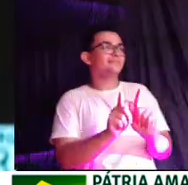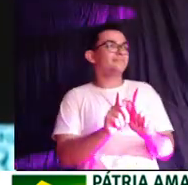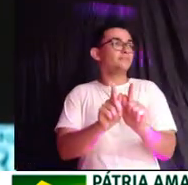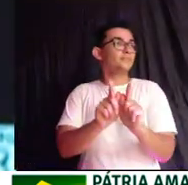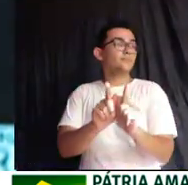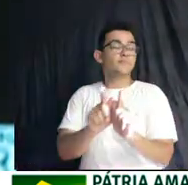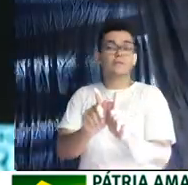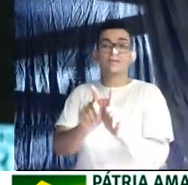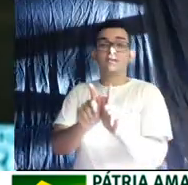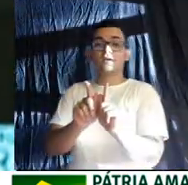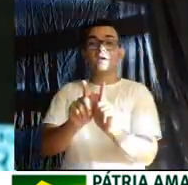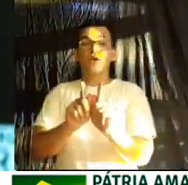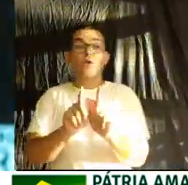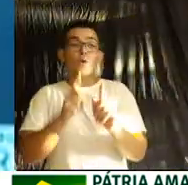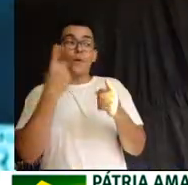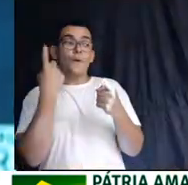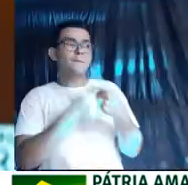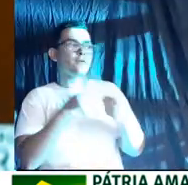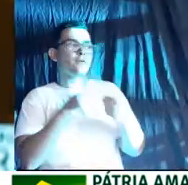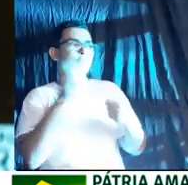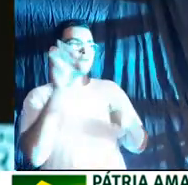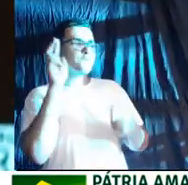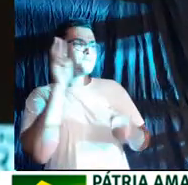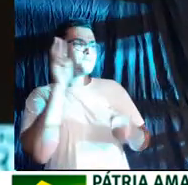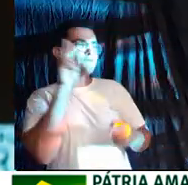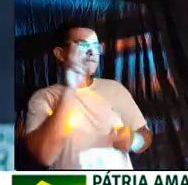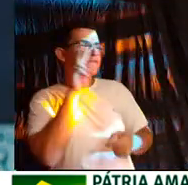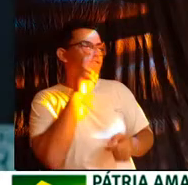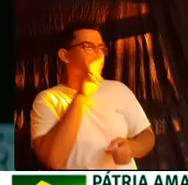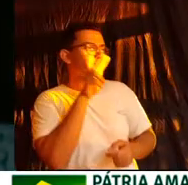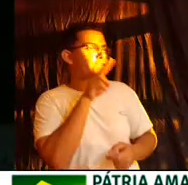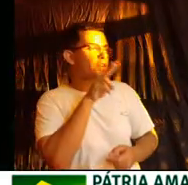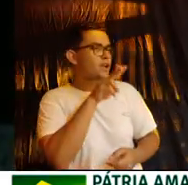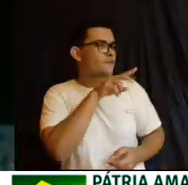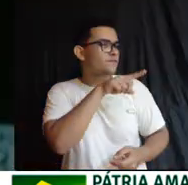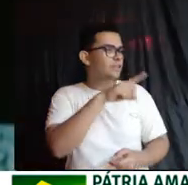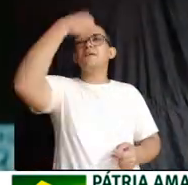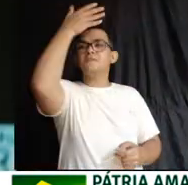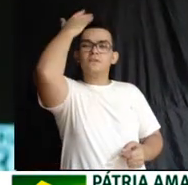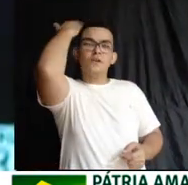quintal. O teu cavalo peito no cabelo ao